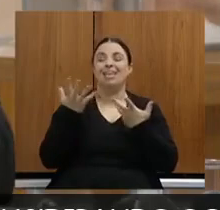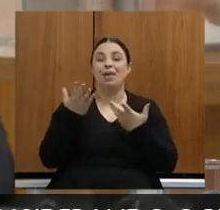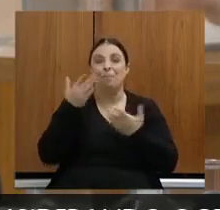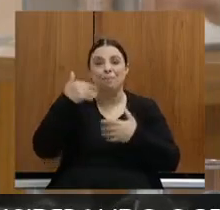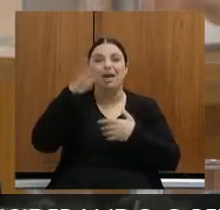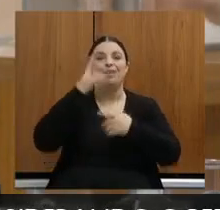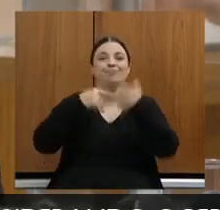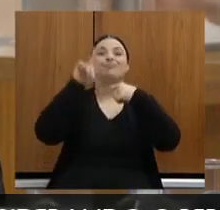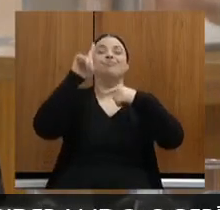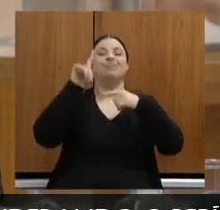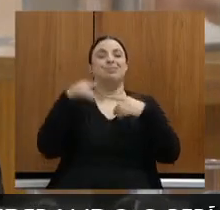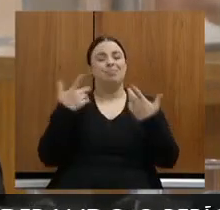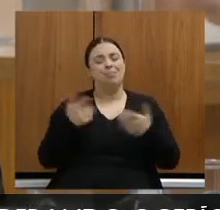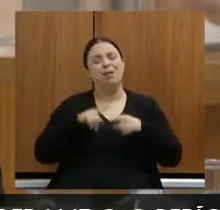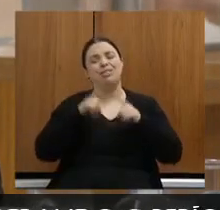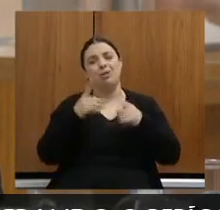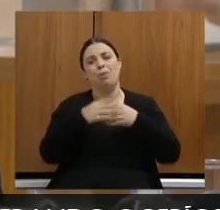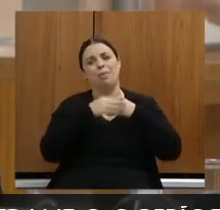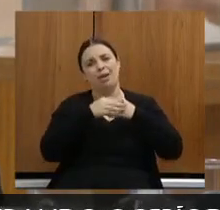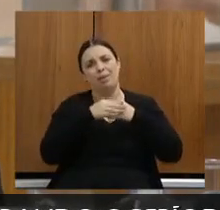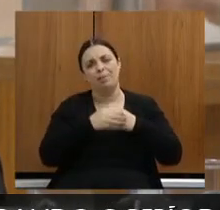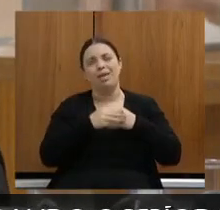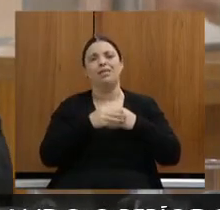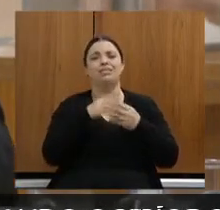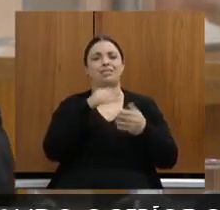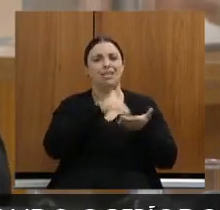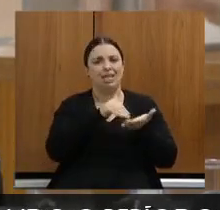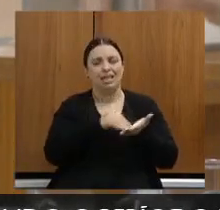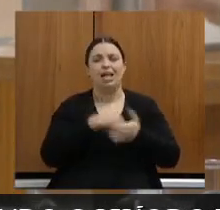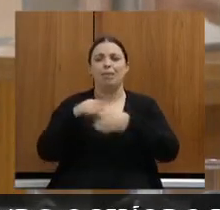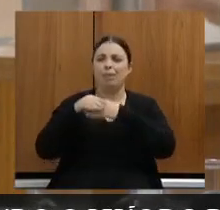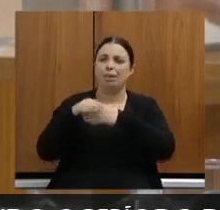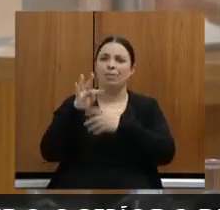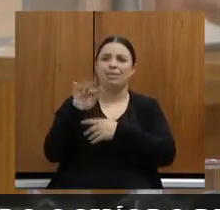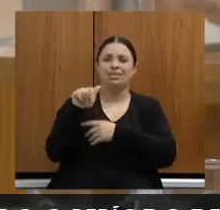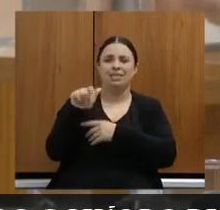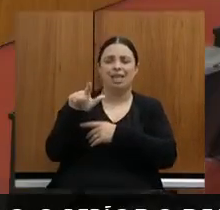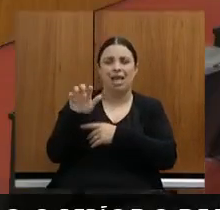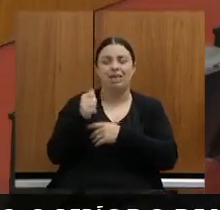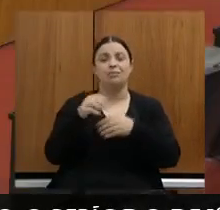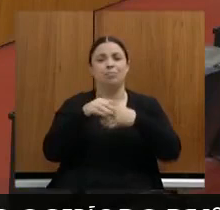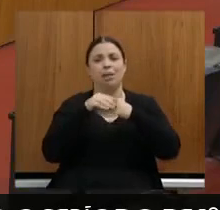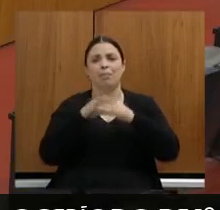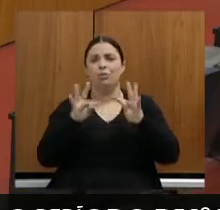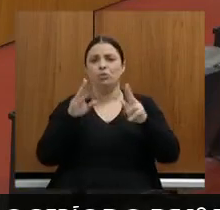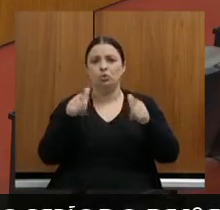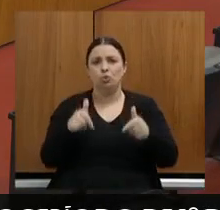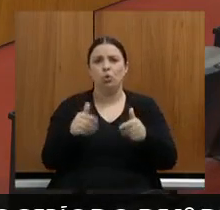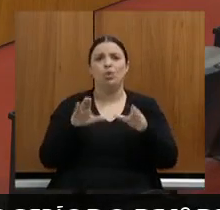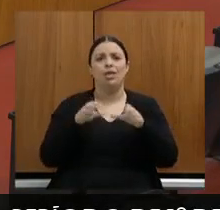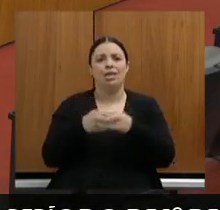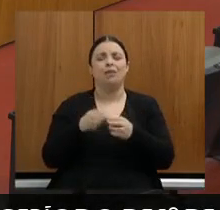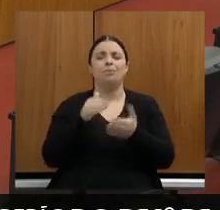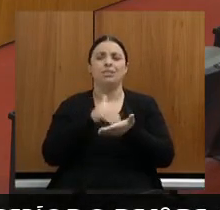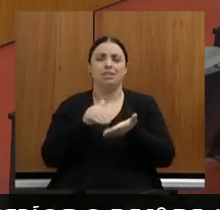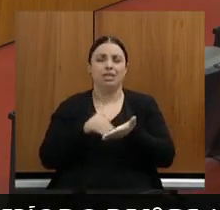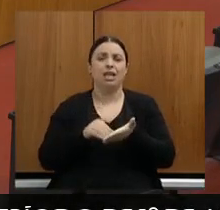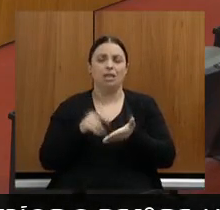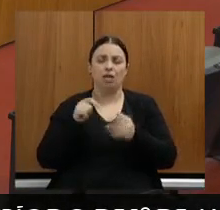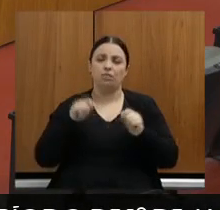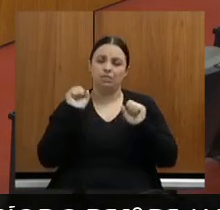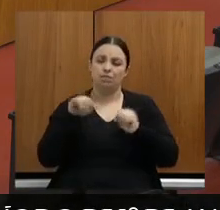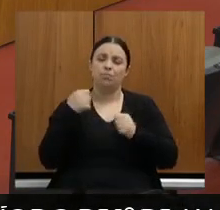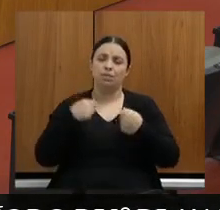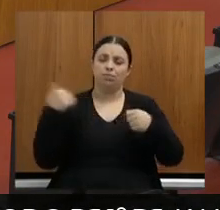ainda mais Parabéns secretária Parabéns Thales pela condução parabéns a toda a secretaria e conte sempre com o estado